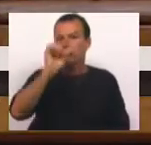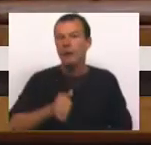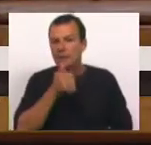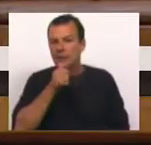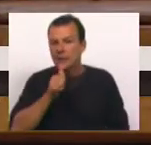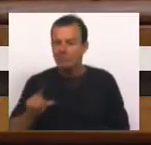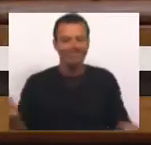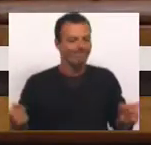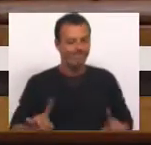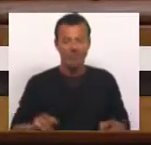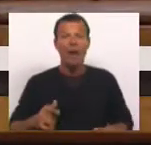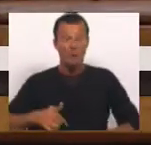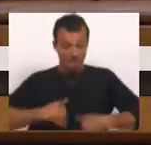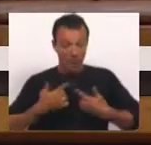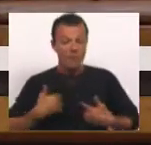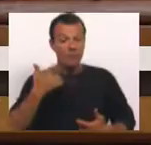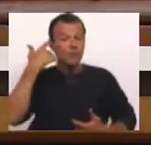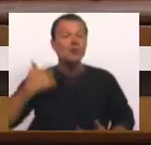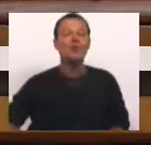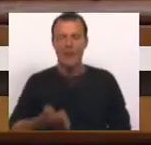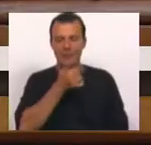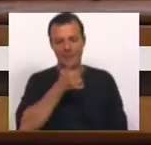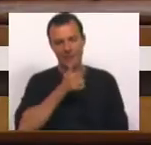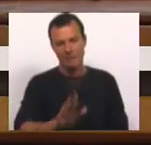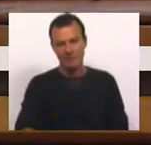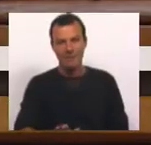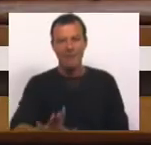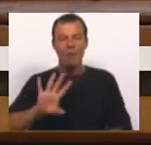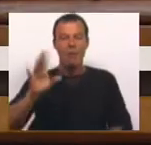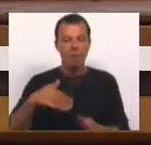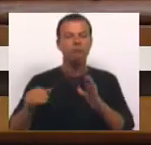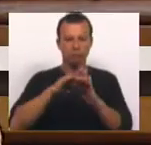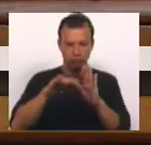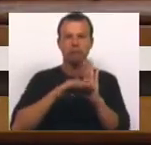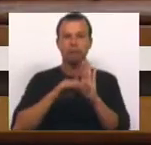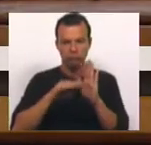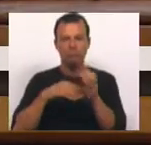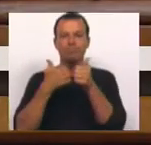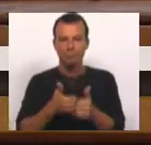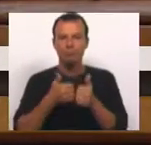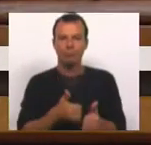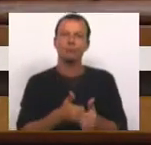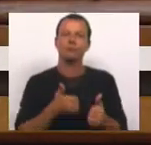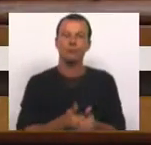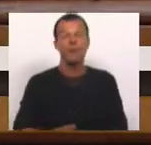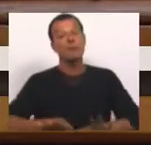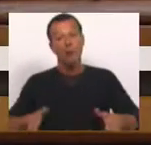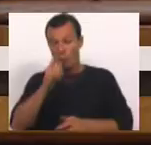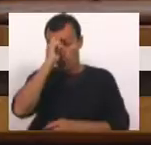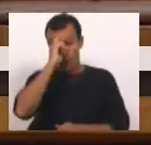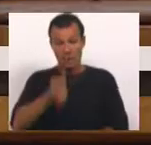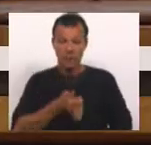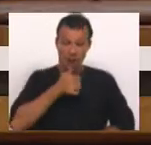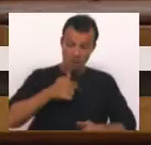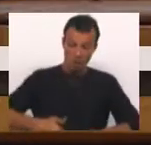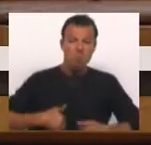ela, é a própria pessoa que deve decidir, desde que garantidos determinados pressupostos, levando a que seja respeitada a sua vontade,